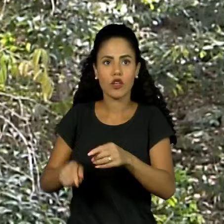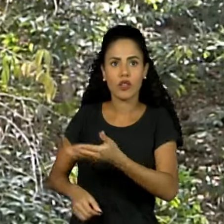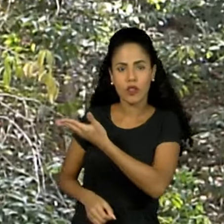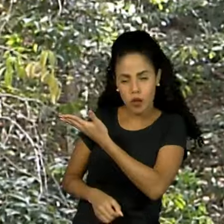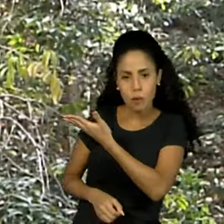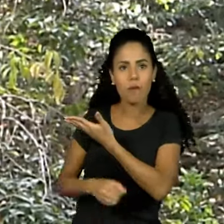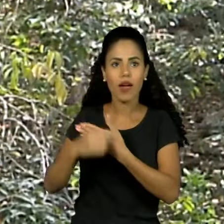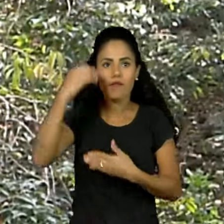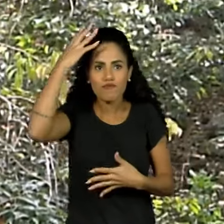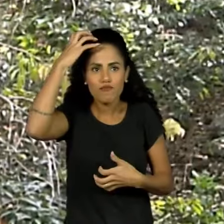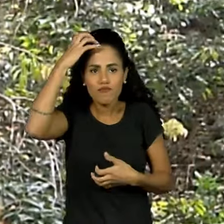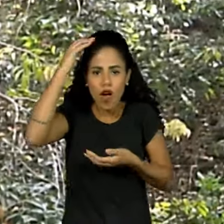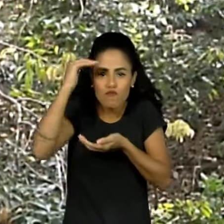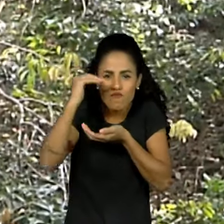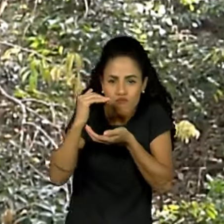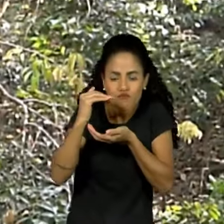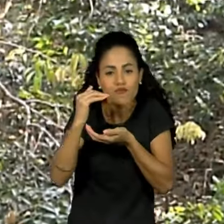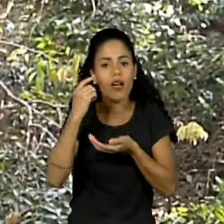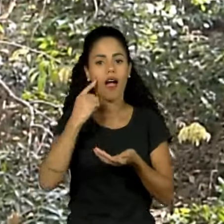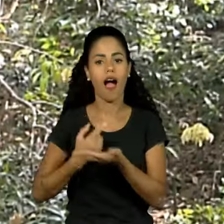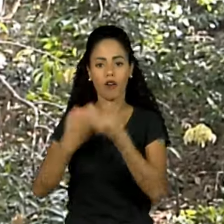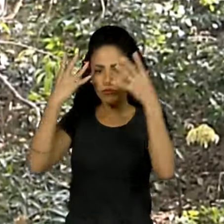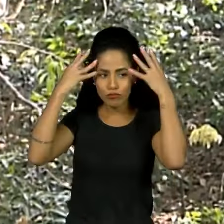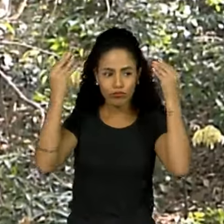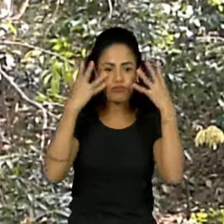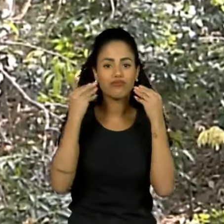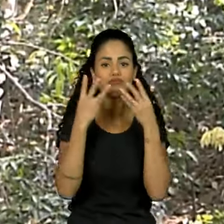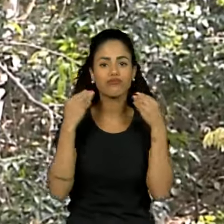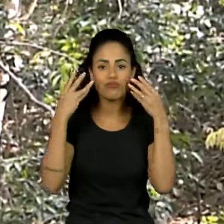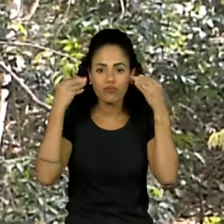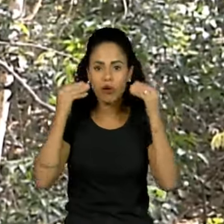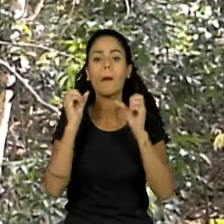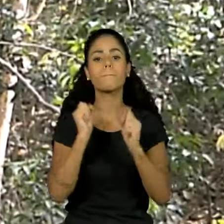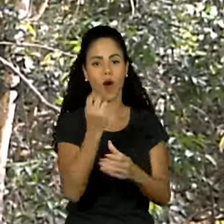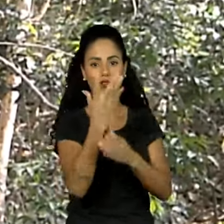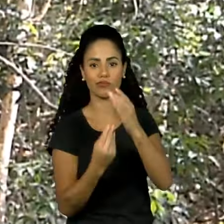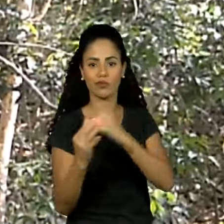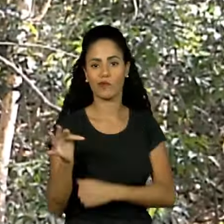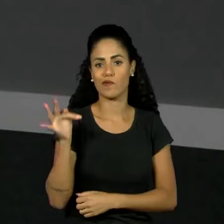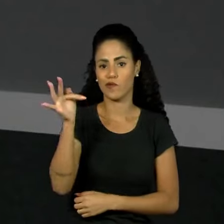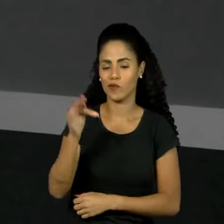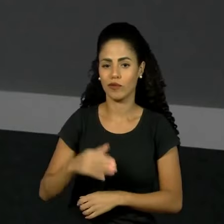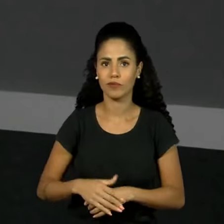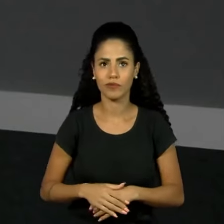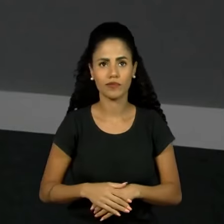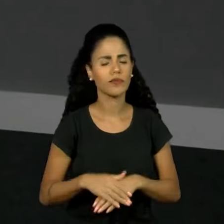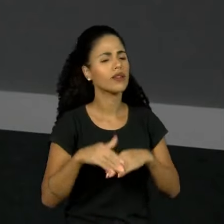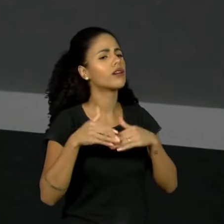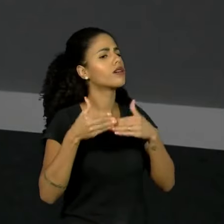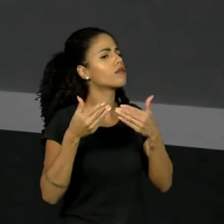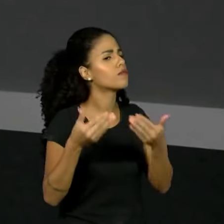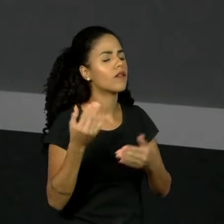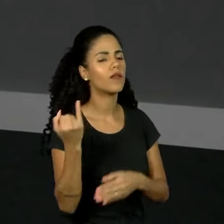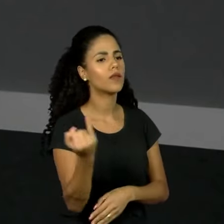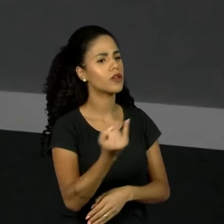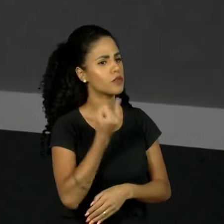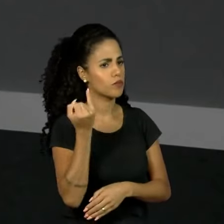da caatinga, primata criticamente ameaçado de extinção. Qual é a importância